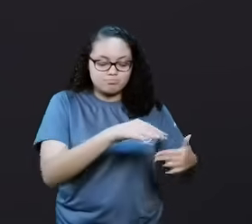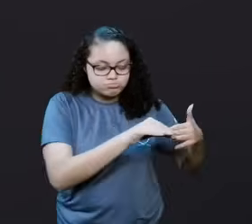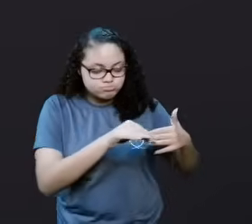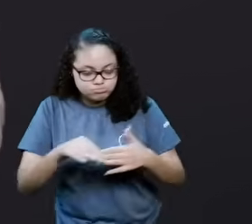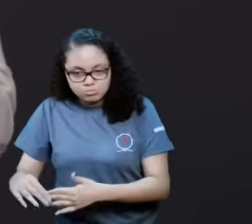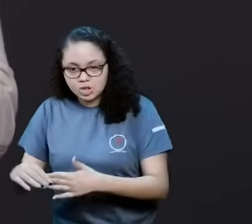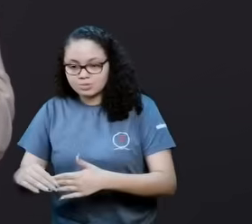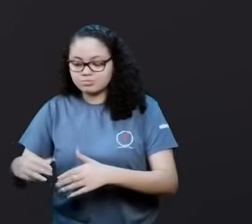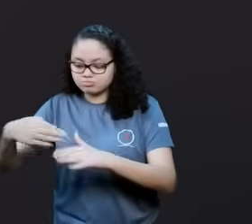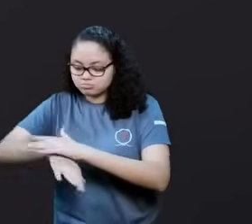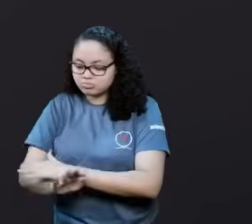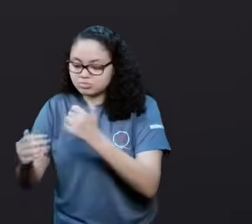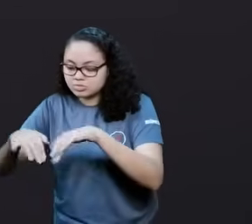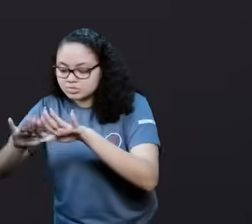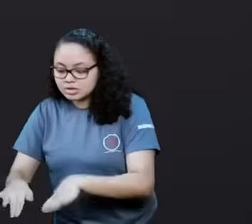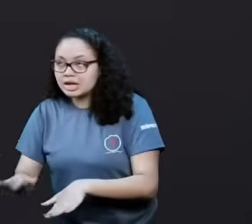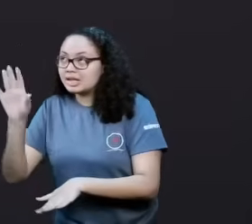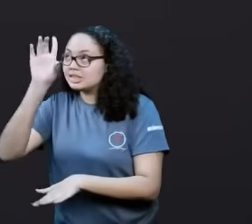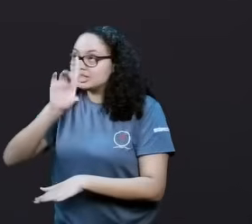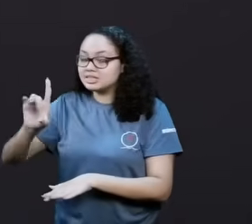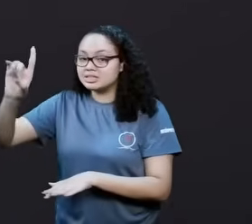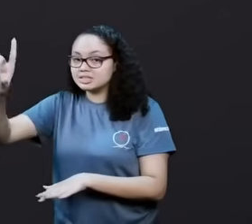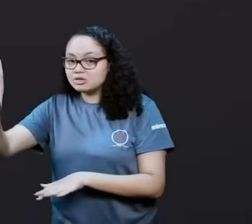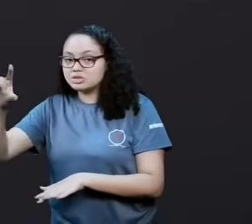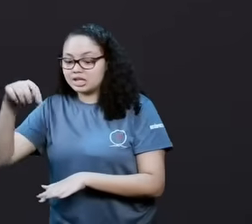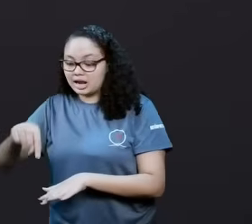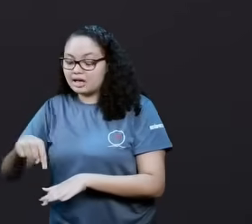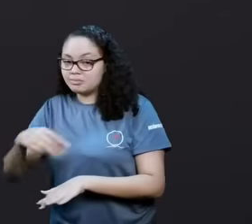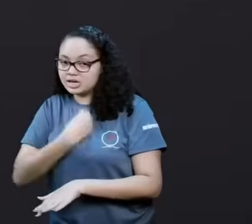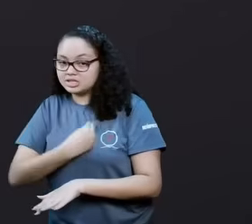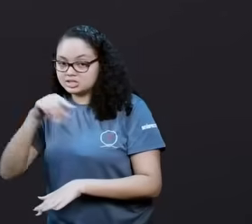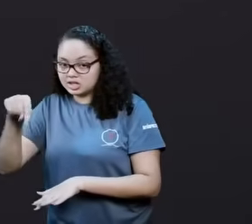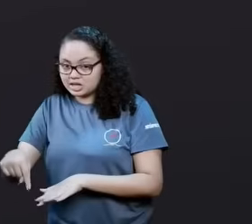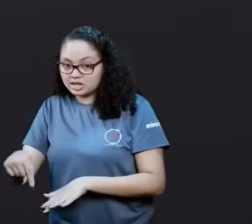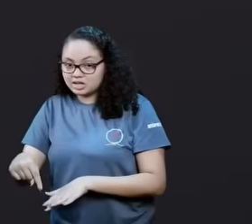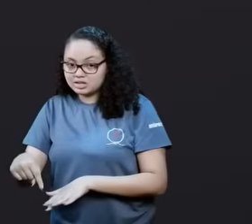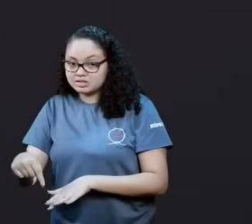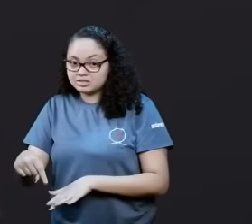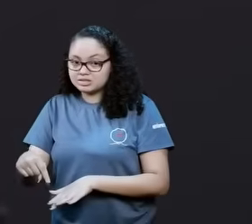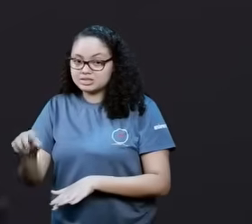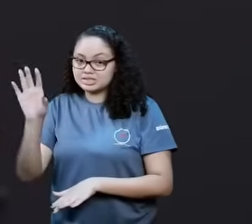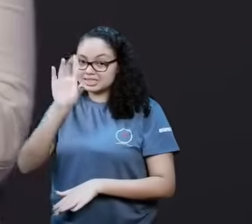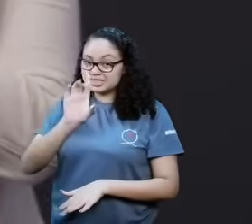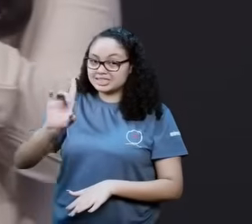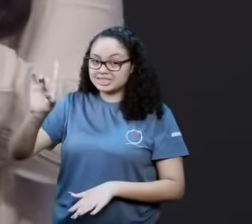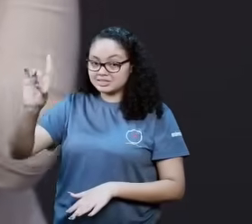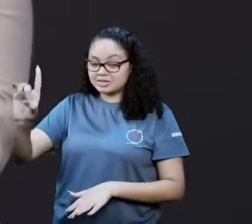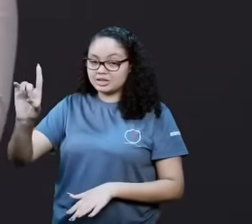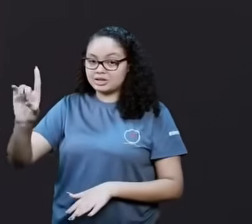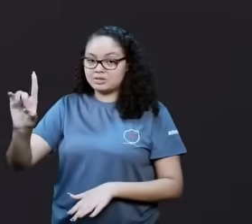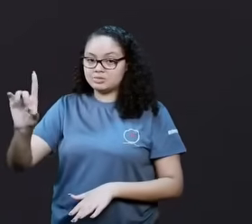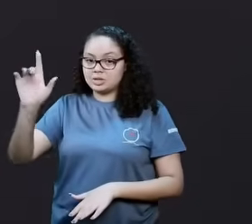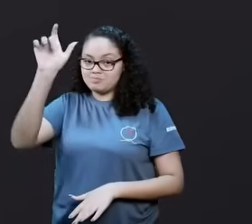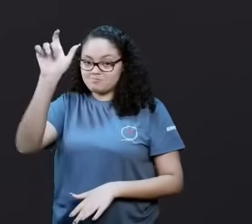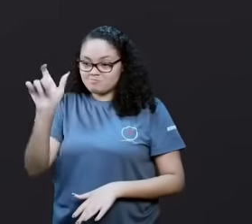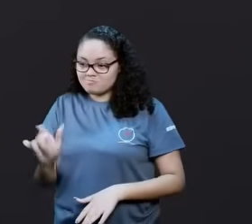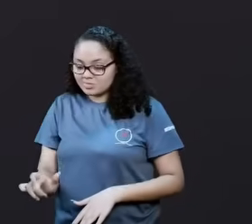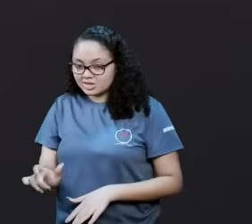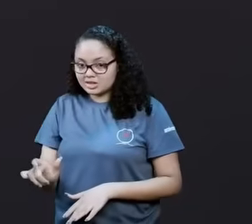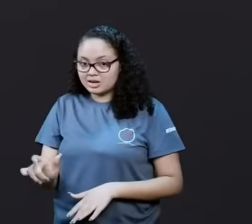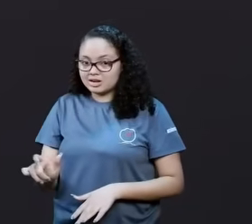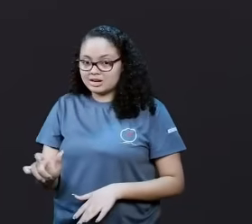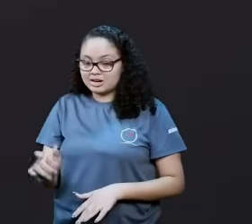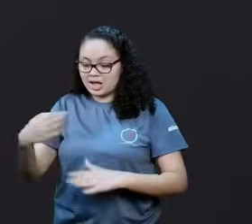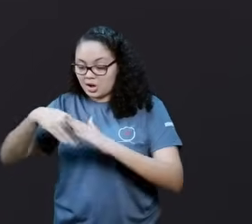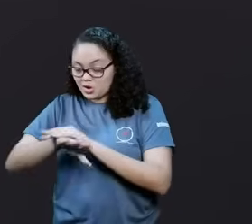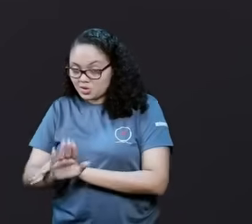deixou. Então vamos lá, Deus está no vale na sua onipotência? Deus está em uma figura acessível